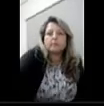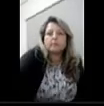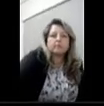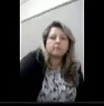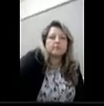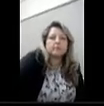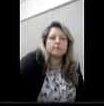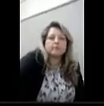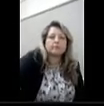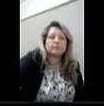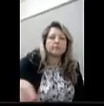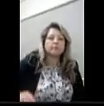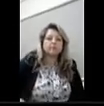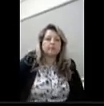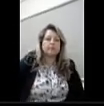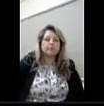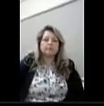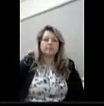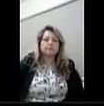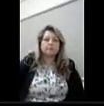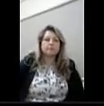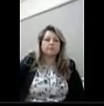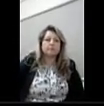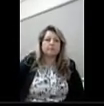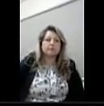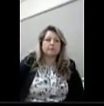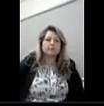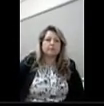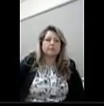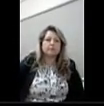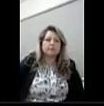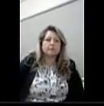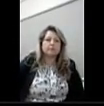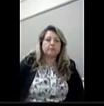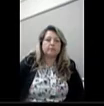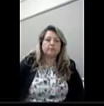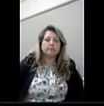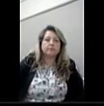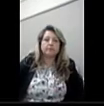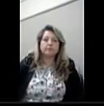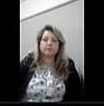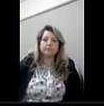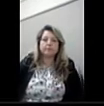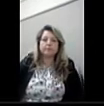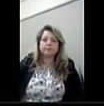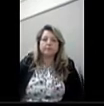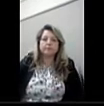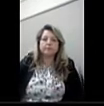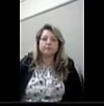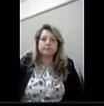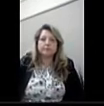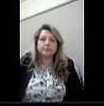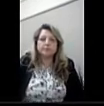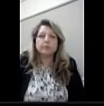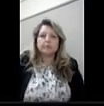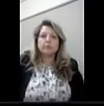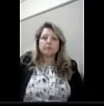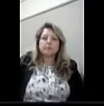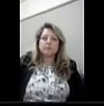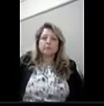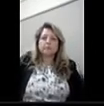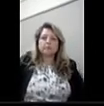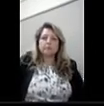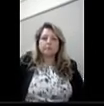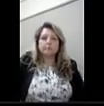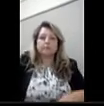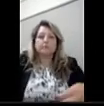compreendeu as questões, estender o limite de tempo, conforme a necessidade do aluno, nas habilidades de